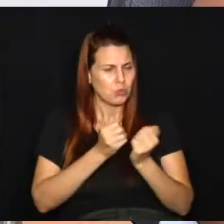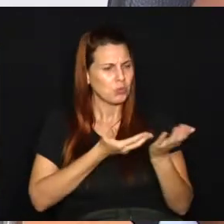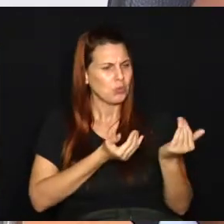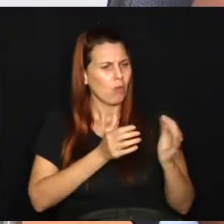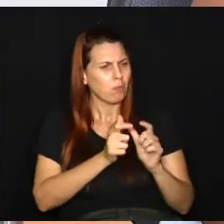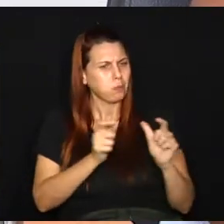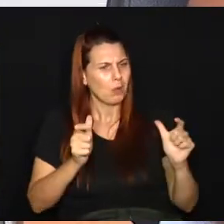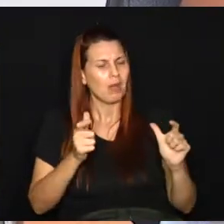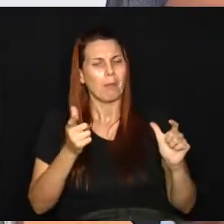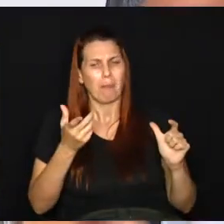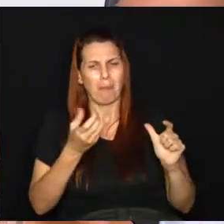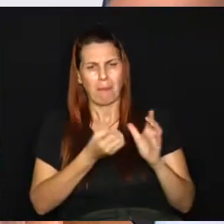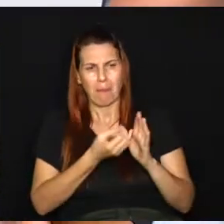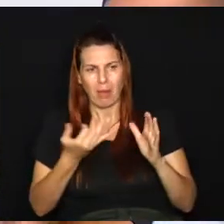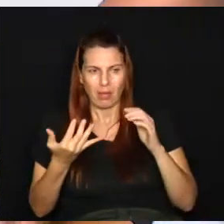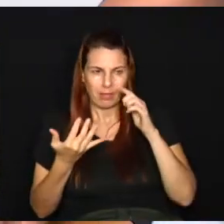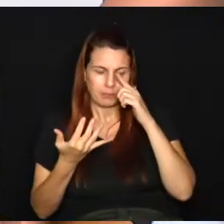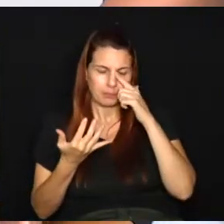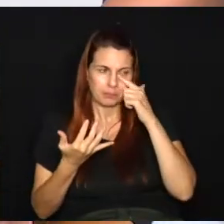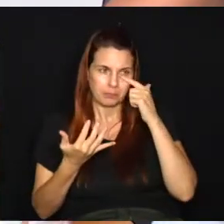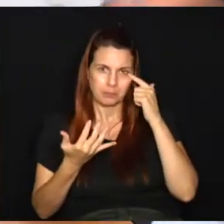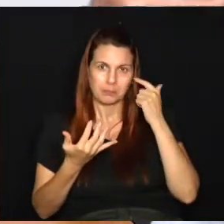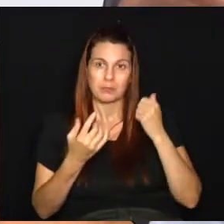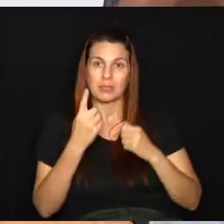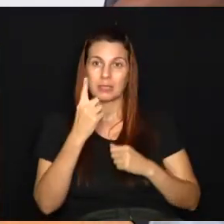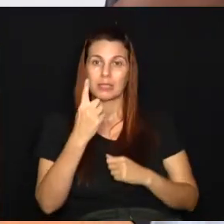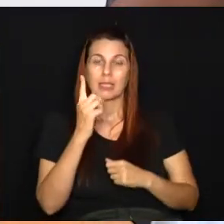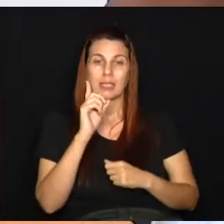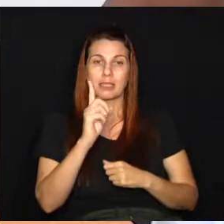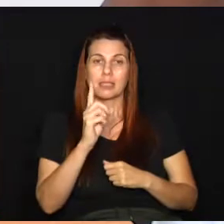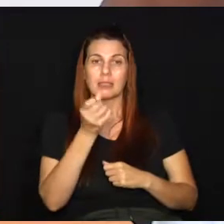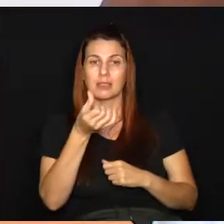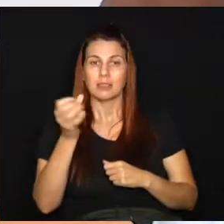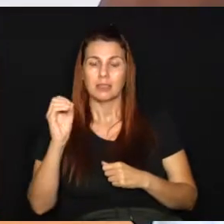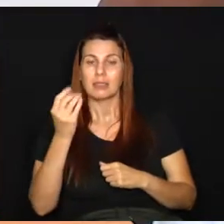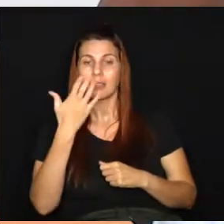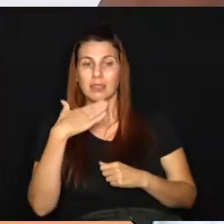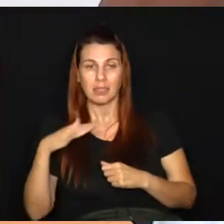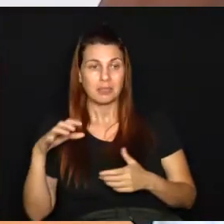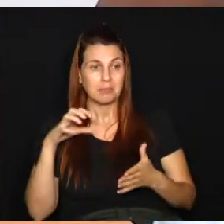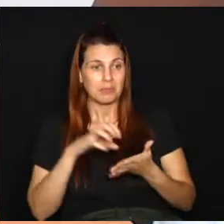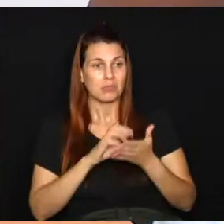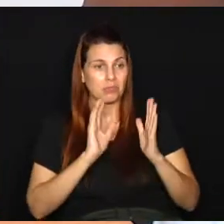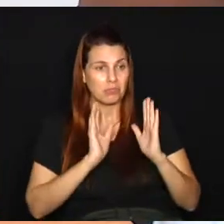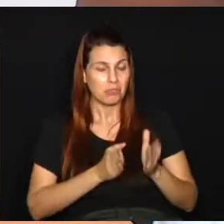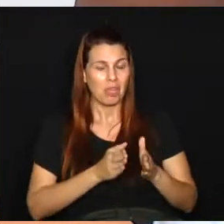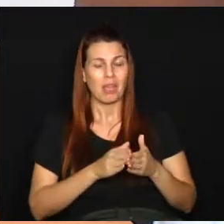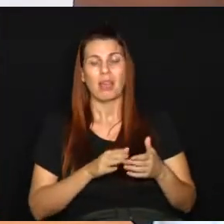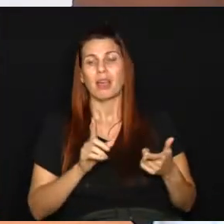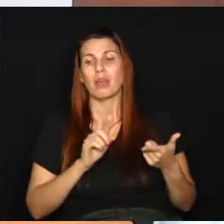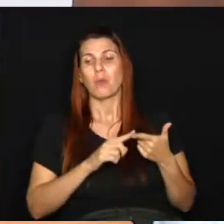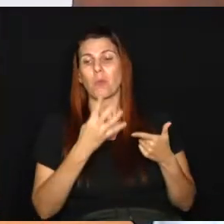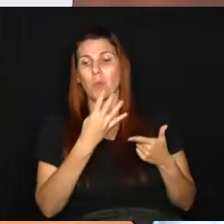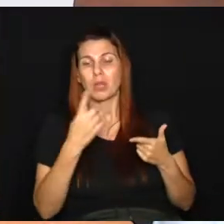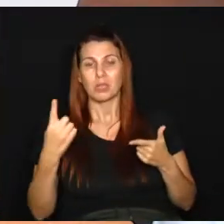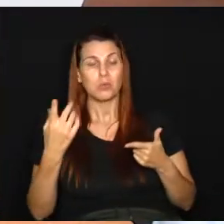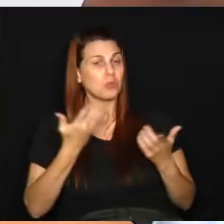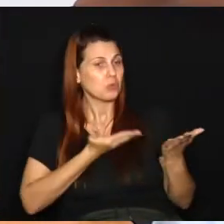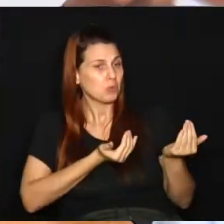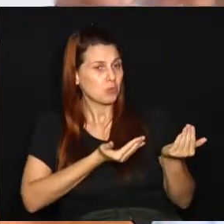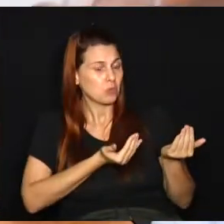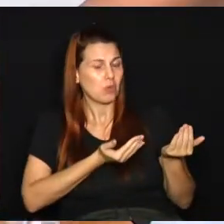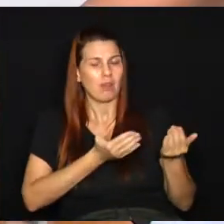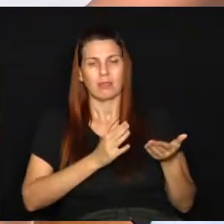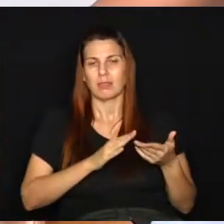jovens, de crianças, estamos com 160 crianças inscritas, né? Estamos com um grupo de jovens, de 41 jovens, que